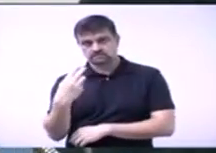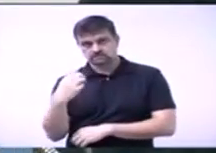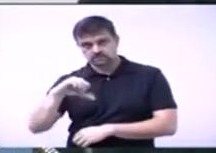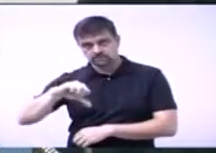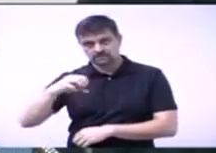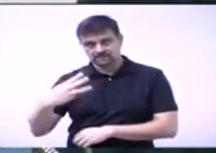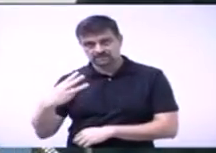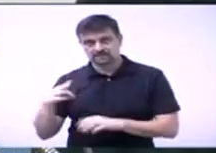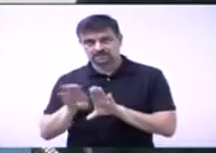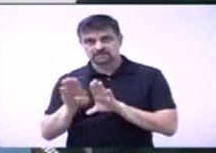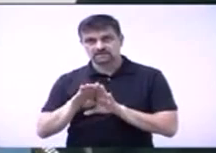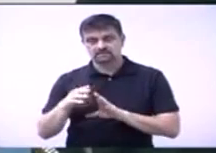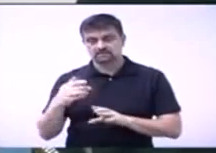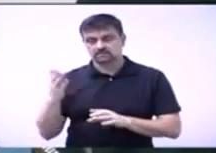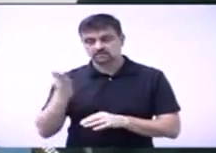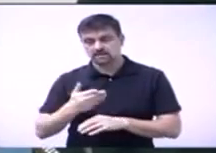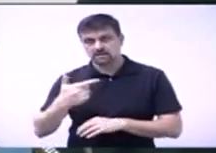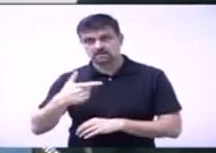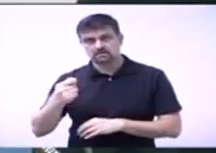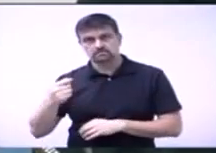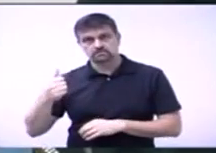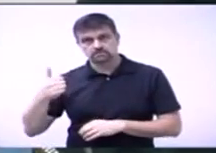2.493, de 2001.